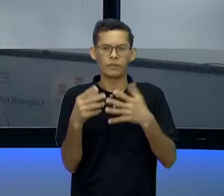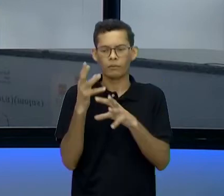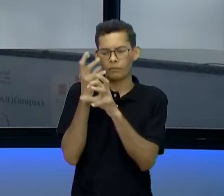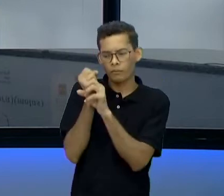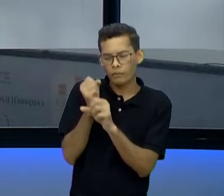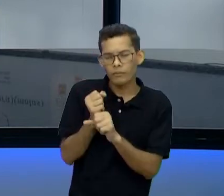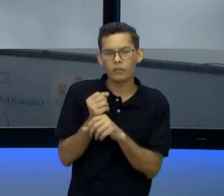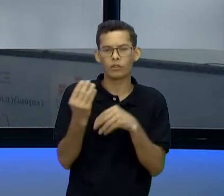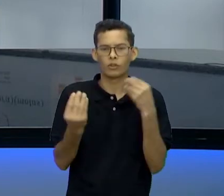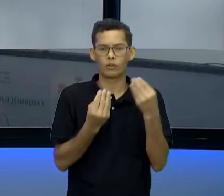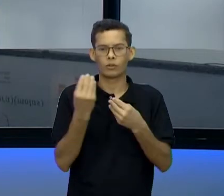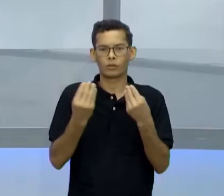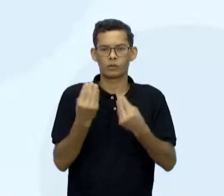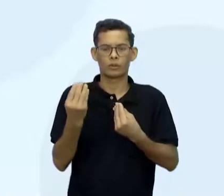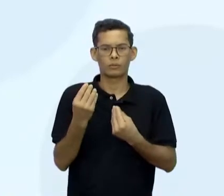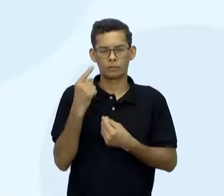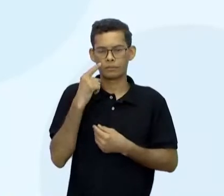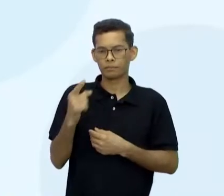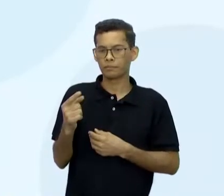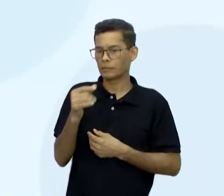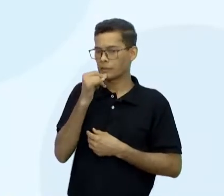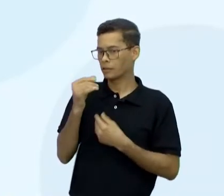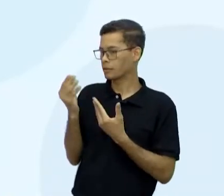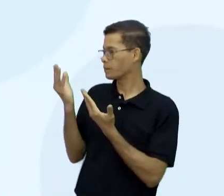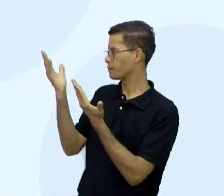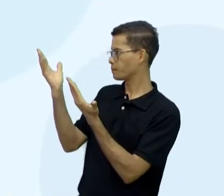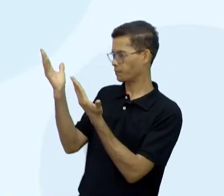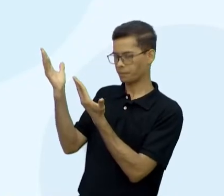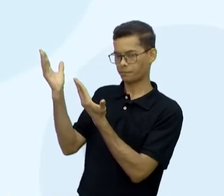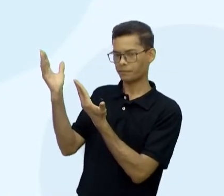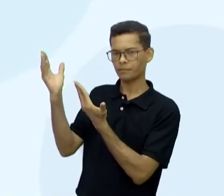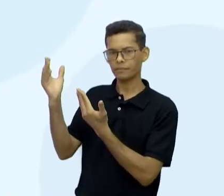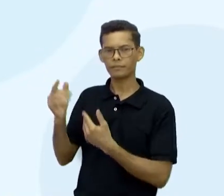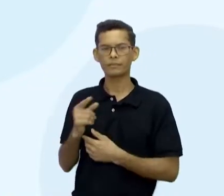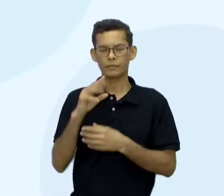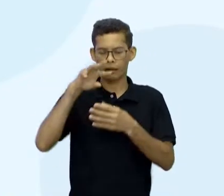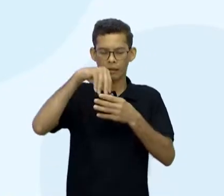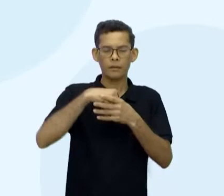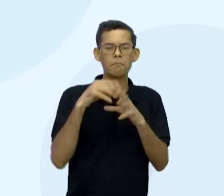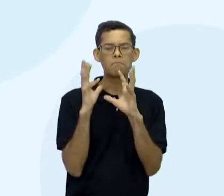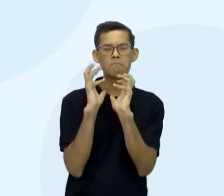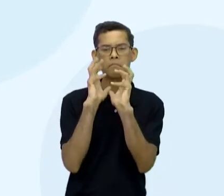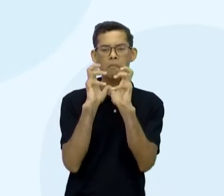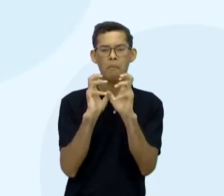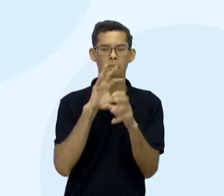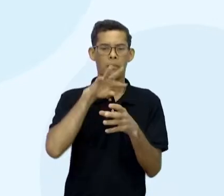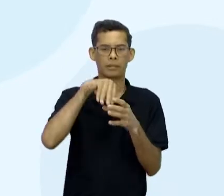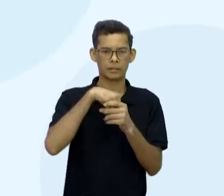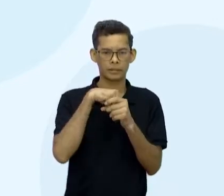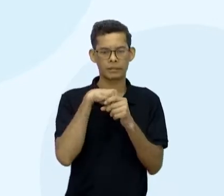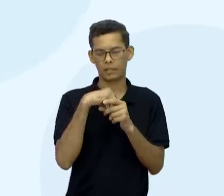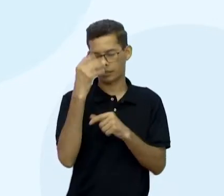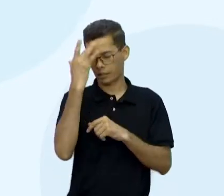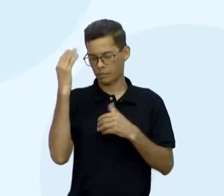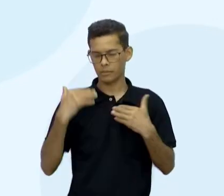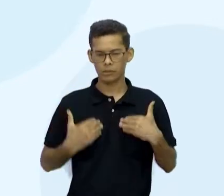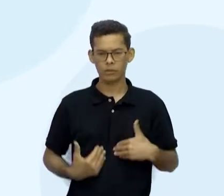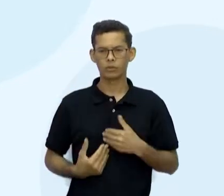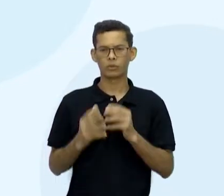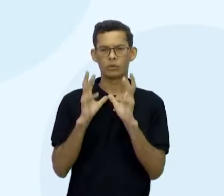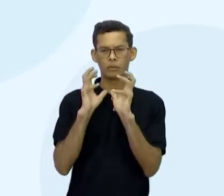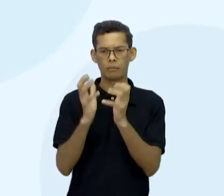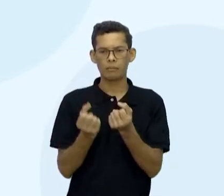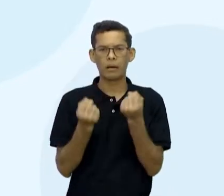Resolução, vamos colocar aqui, a massa da Terra eu chamo aqui massa interna, e a massa da pessoa eu chamo de M, tá, ó, tá bem ali, eu coloquei